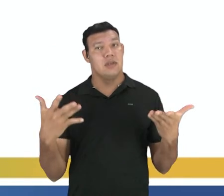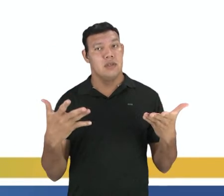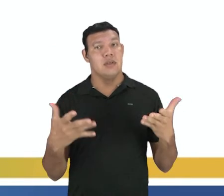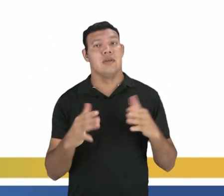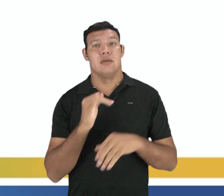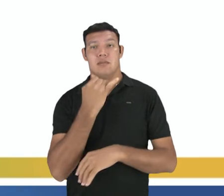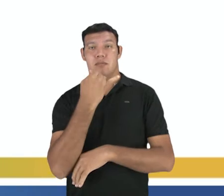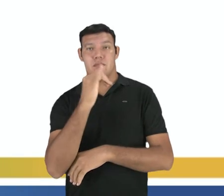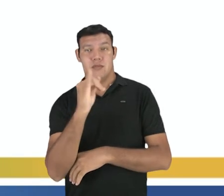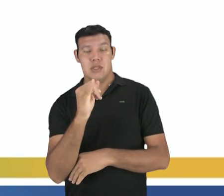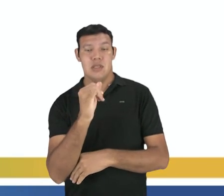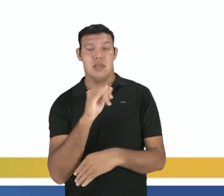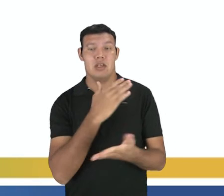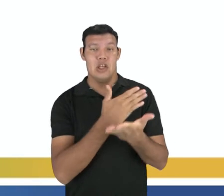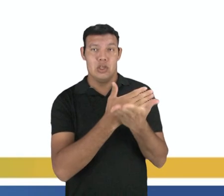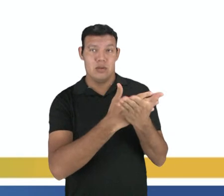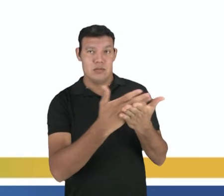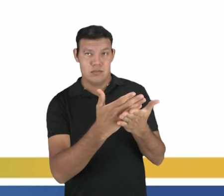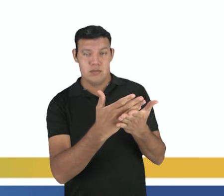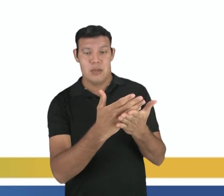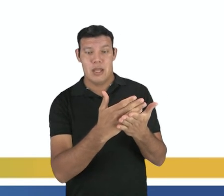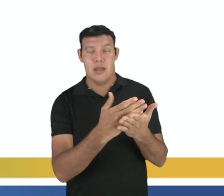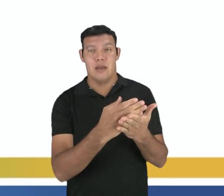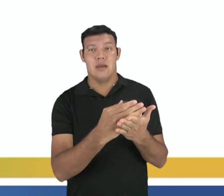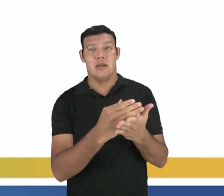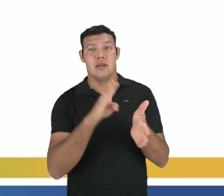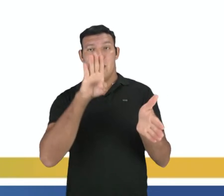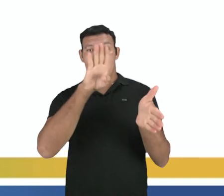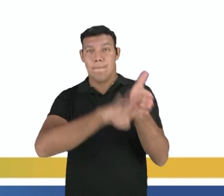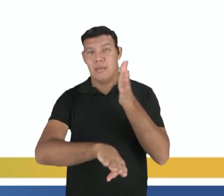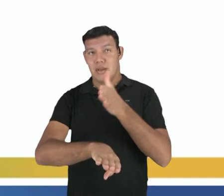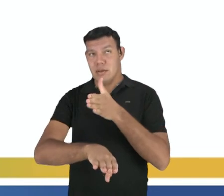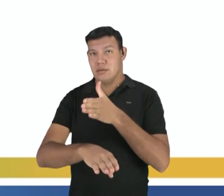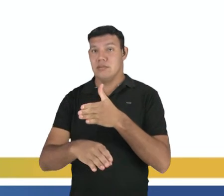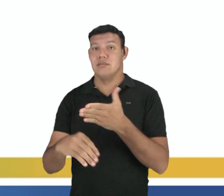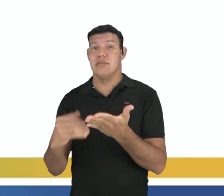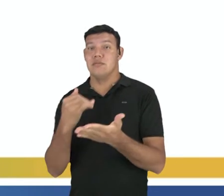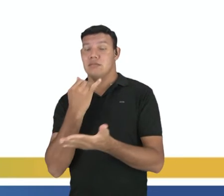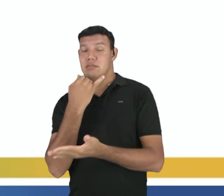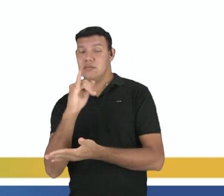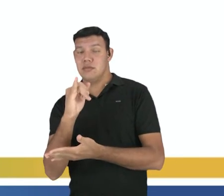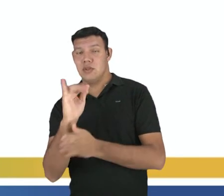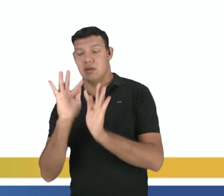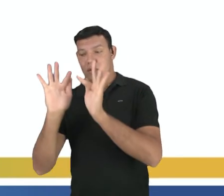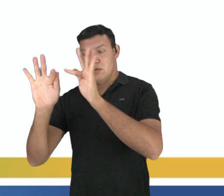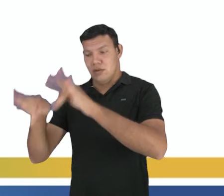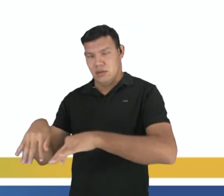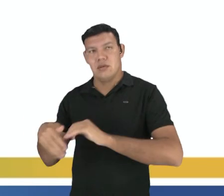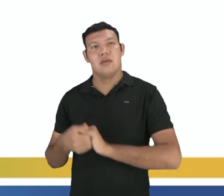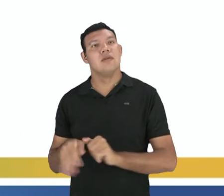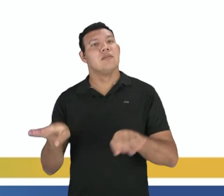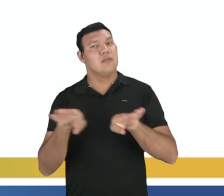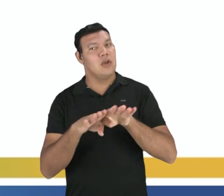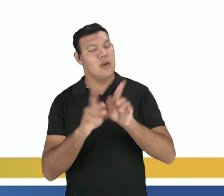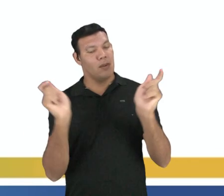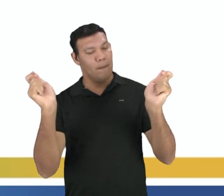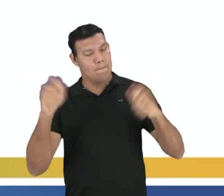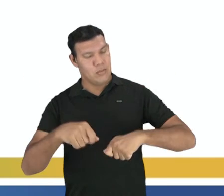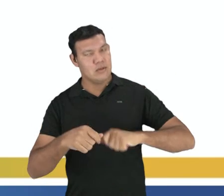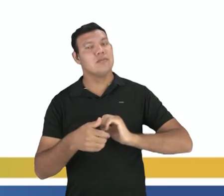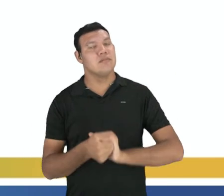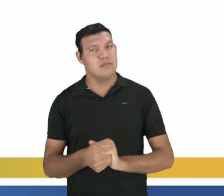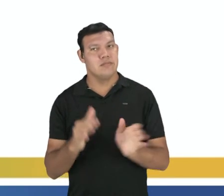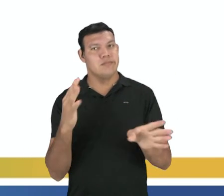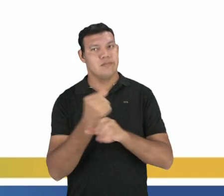a energia cinética Inicial então você pode também calcular o trabalho da energia cinética por